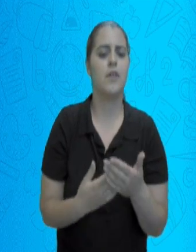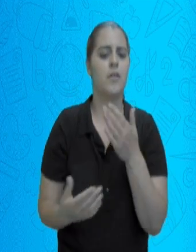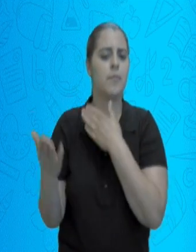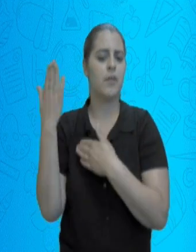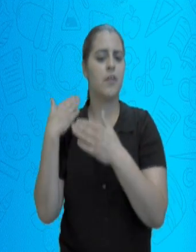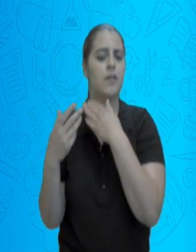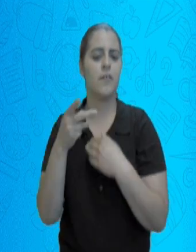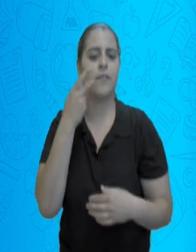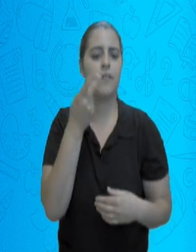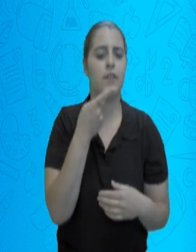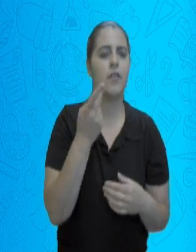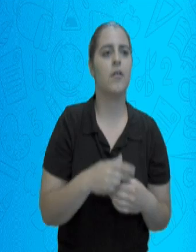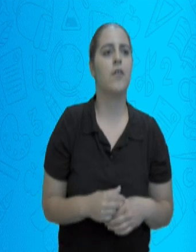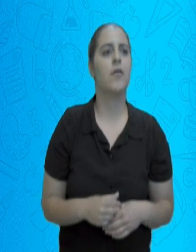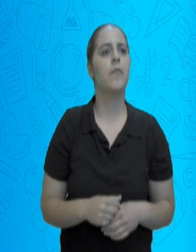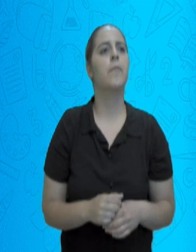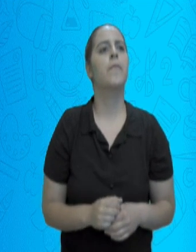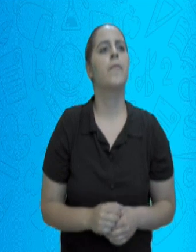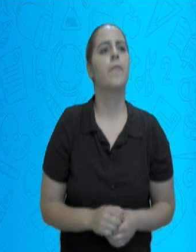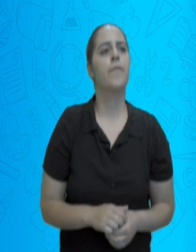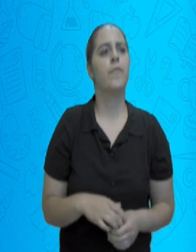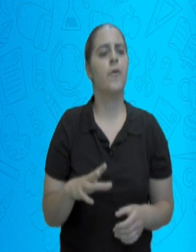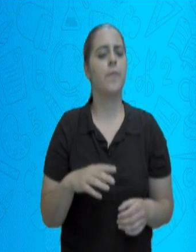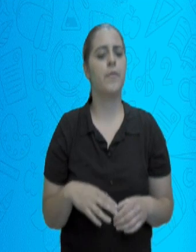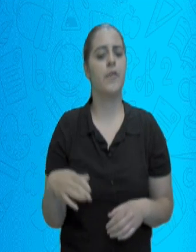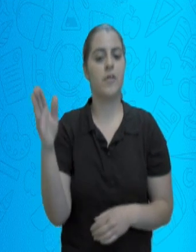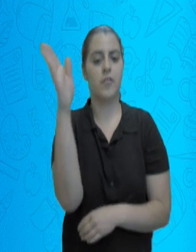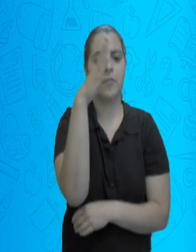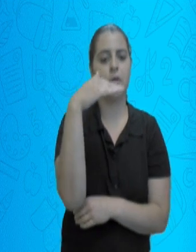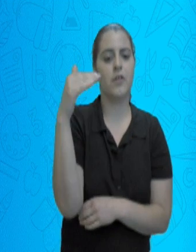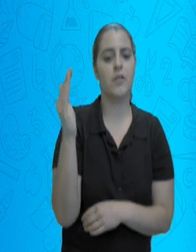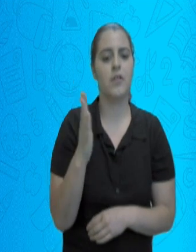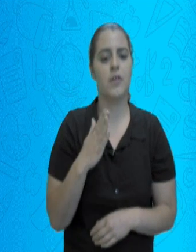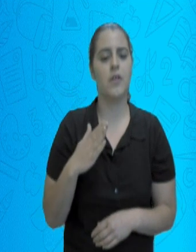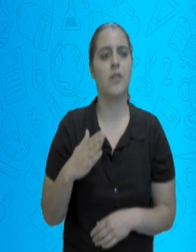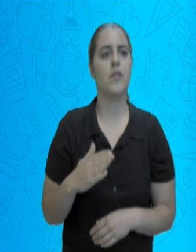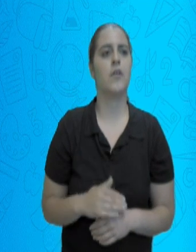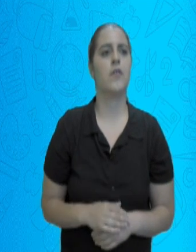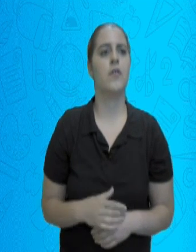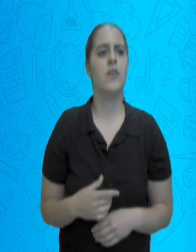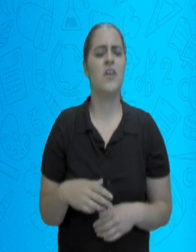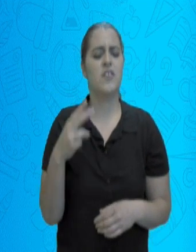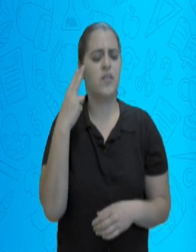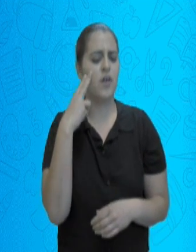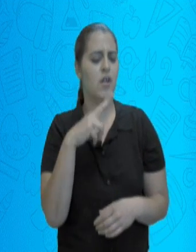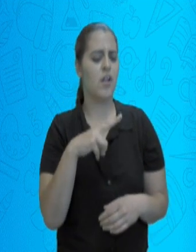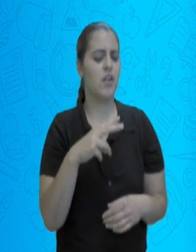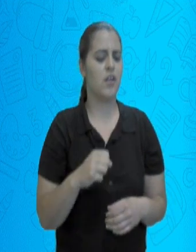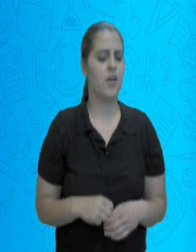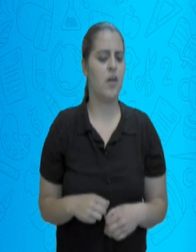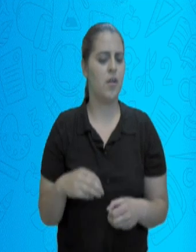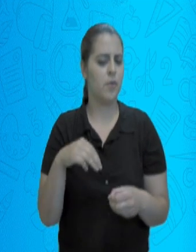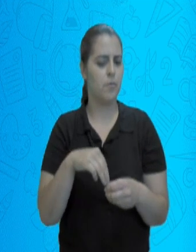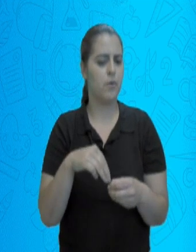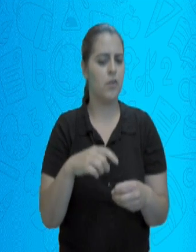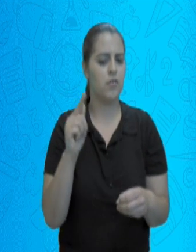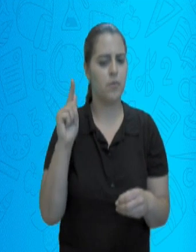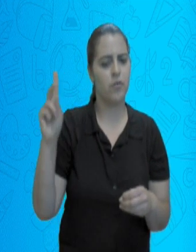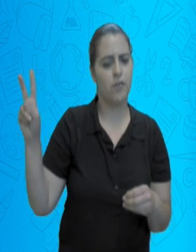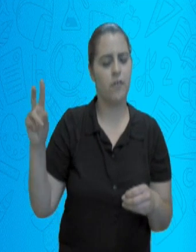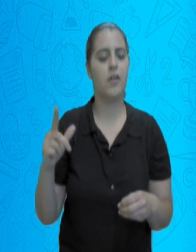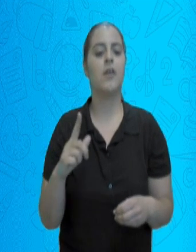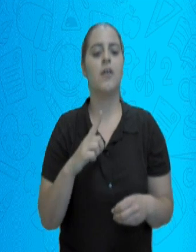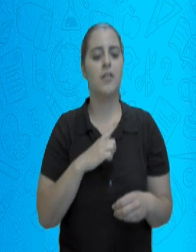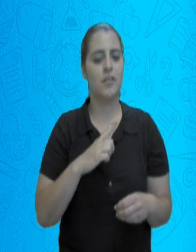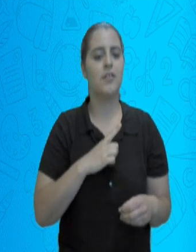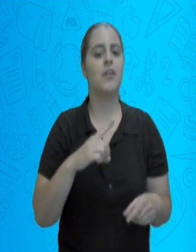já falou em outras aulas sobre as bandeiras. E se olharmos o município de Governador